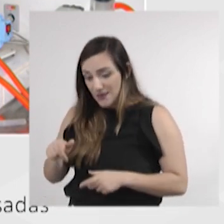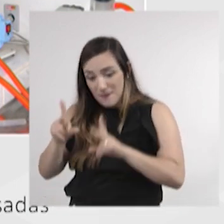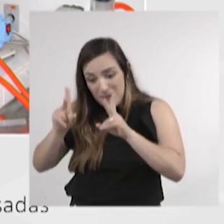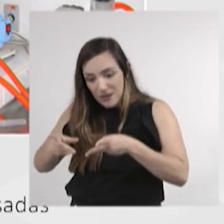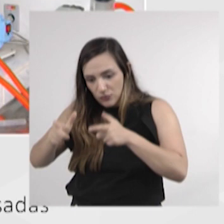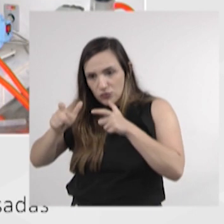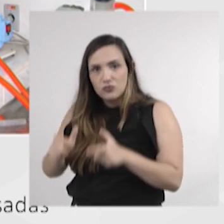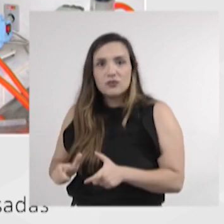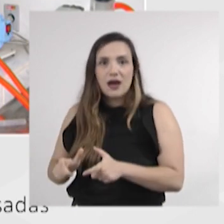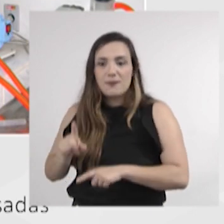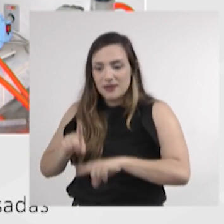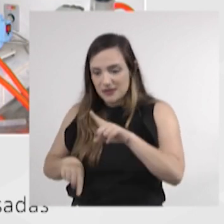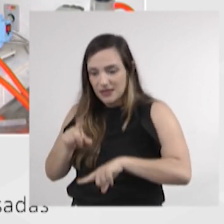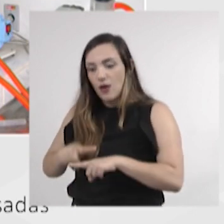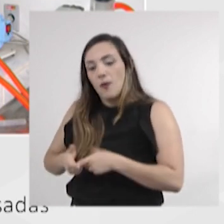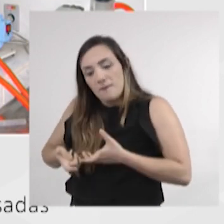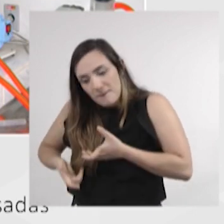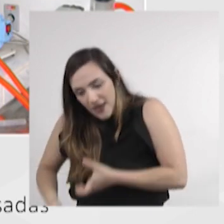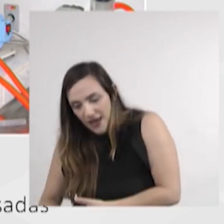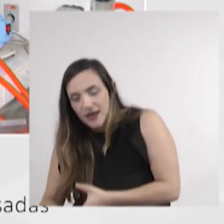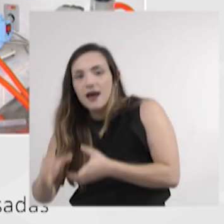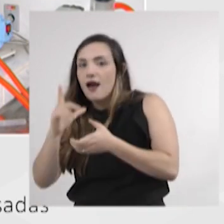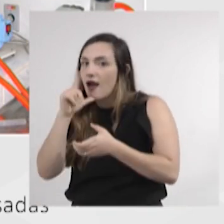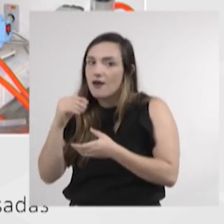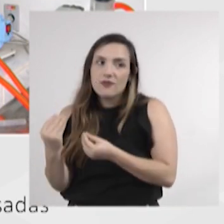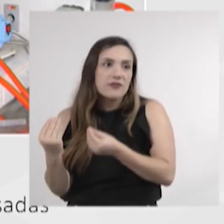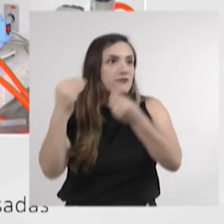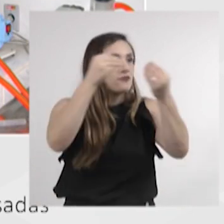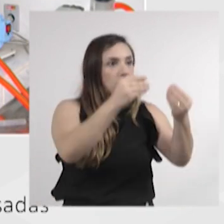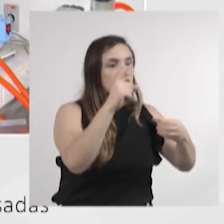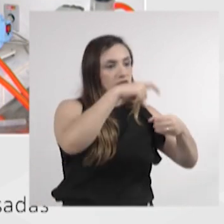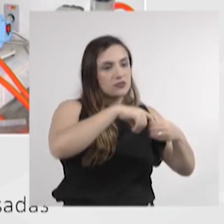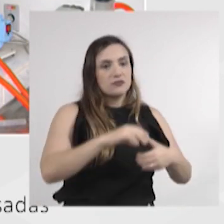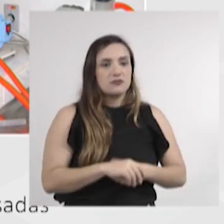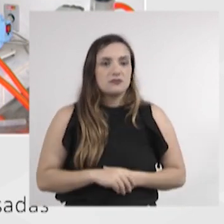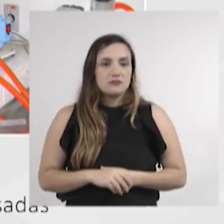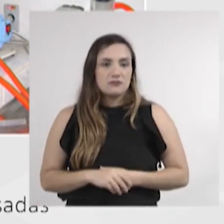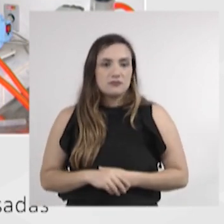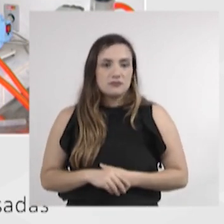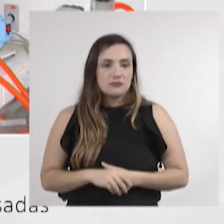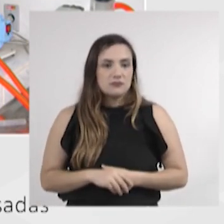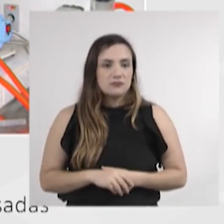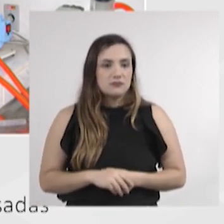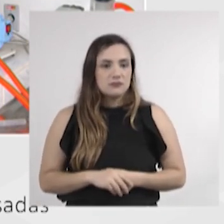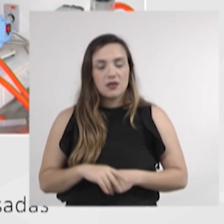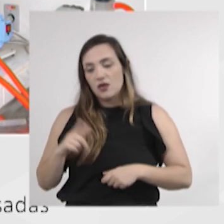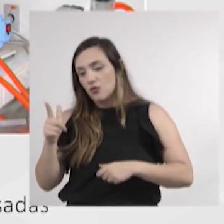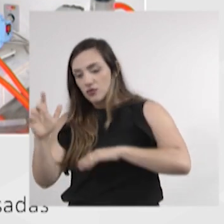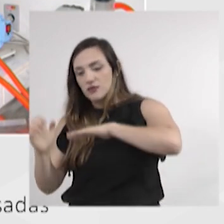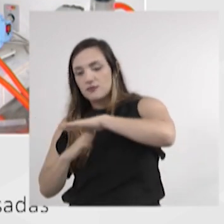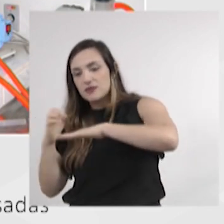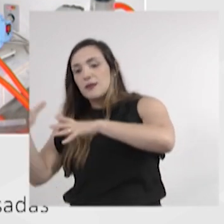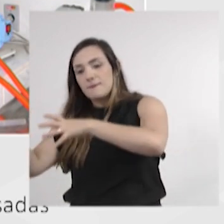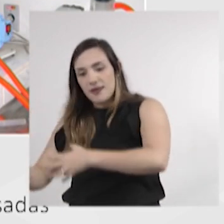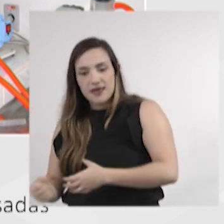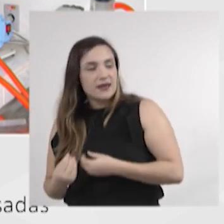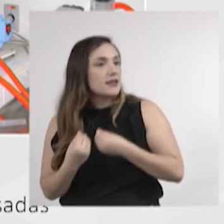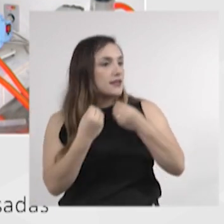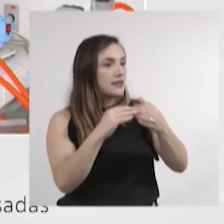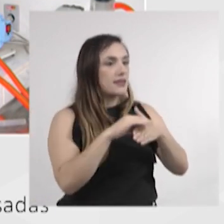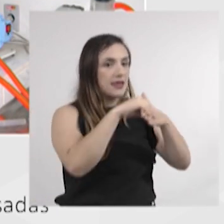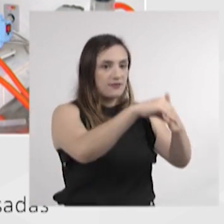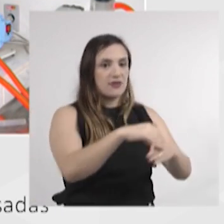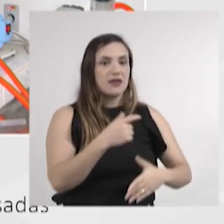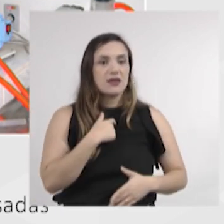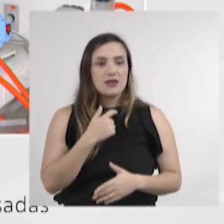local onde está o equipamento. Aí nós recolhemos, hoje em dia não somos nem nós mais que recolhemos, quem recolhe é uma empresa terceirizada nossa, até pouco tempo